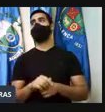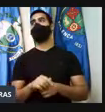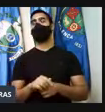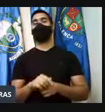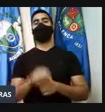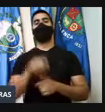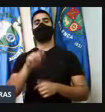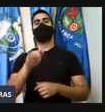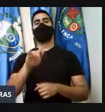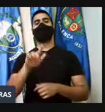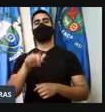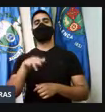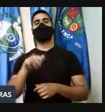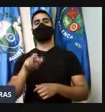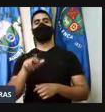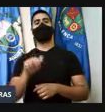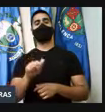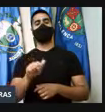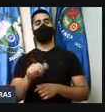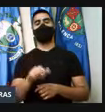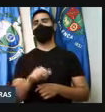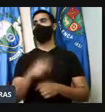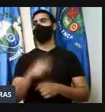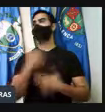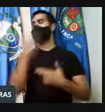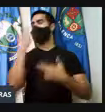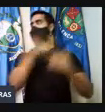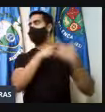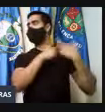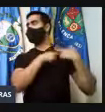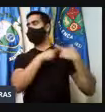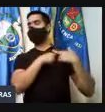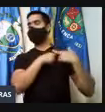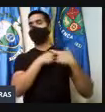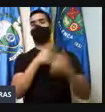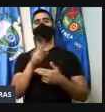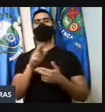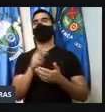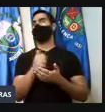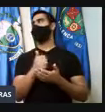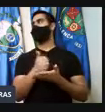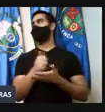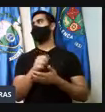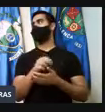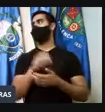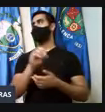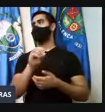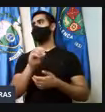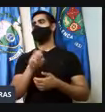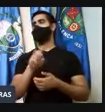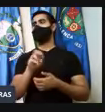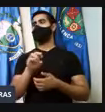Gilmara Leal Lamana, responsável pela Unidade Básica de Saúde do Osório.